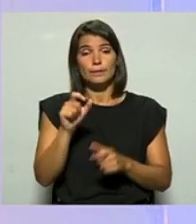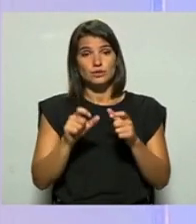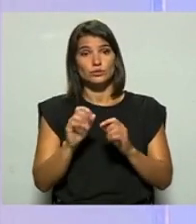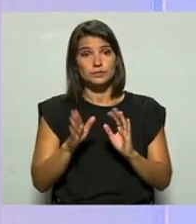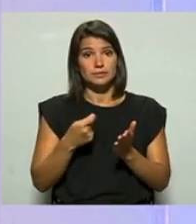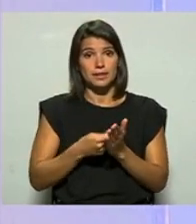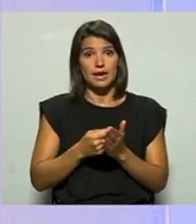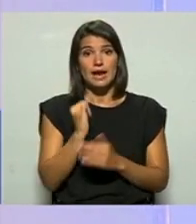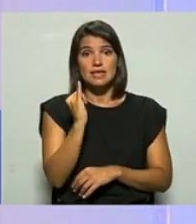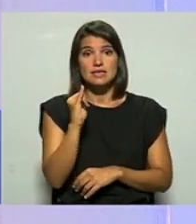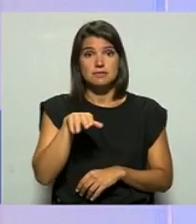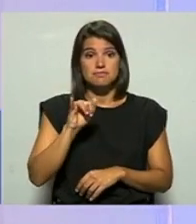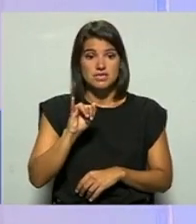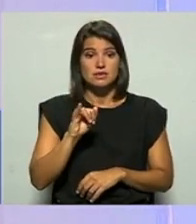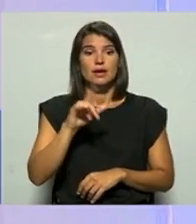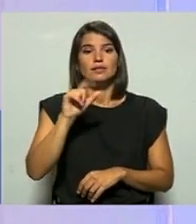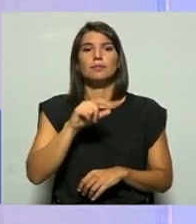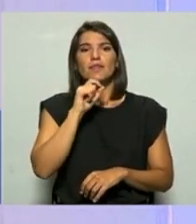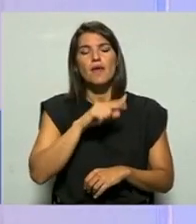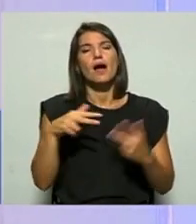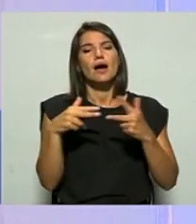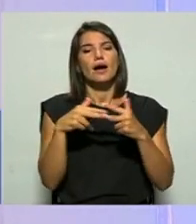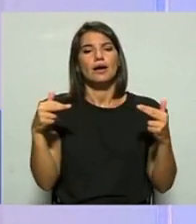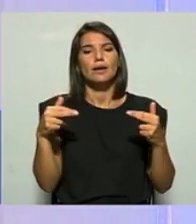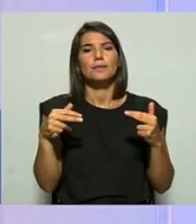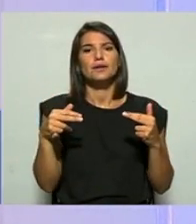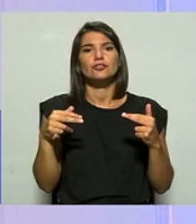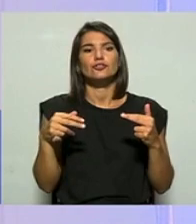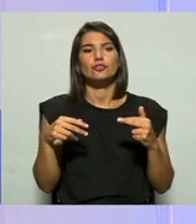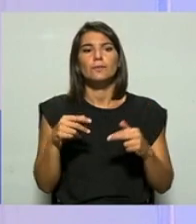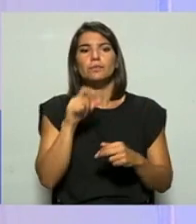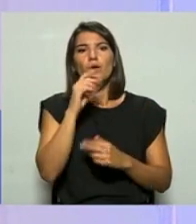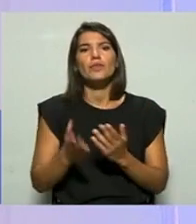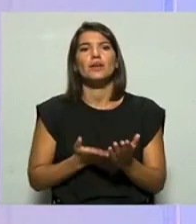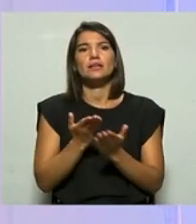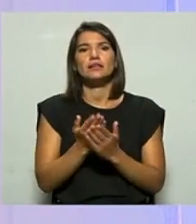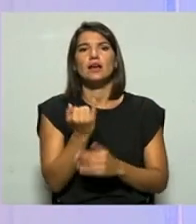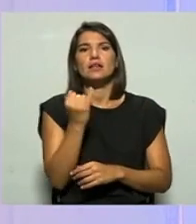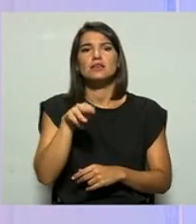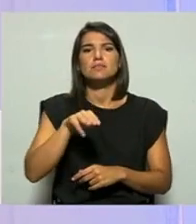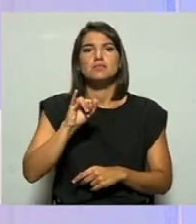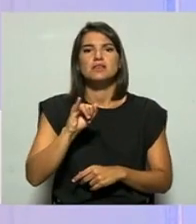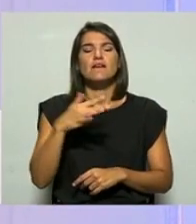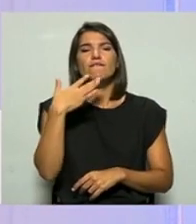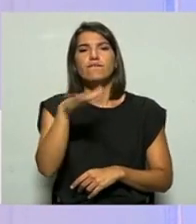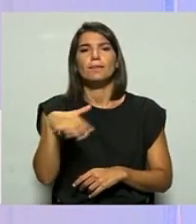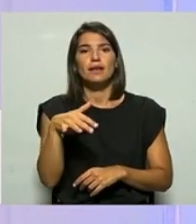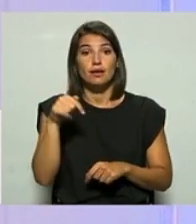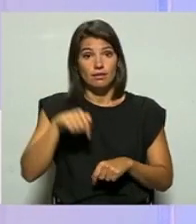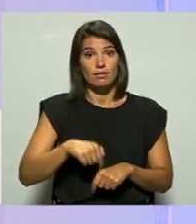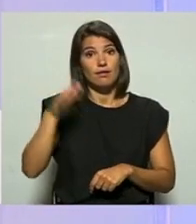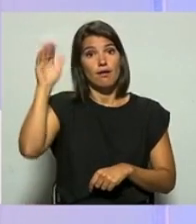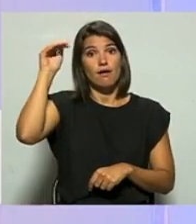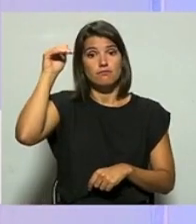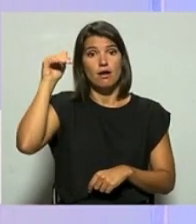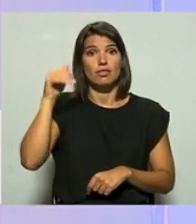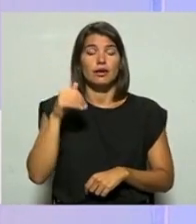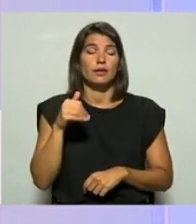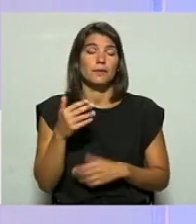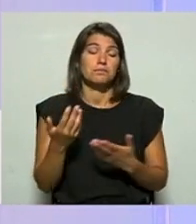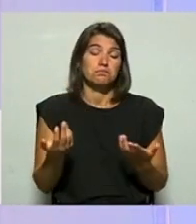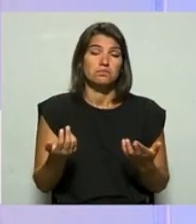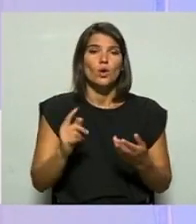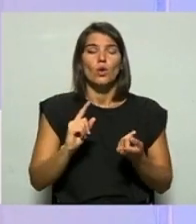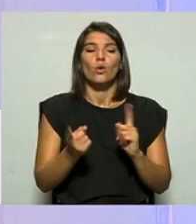a gasolina e portanto existe a possibilidade de as câmeras adotarem isso que ajeitar o m ou n familiar aqui Almada curiosamente e